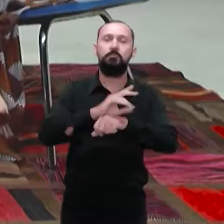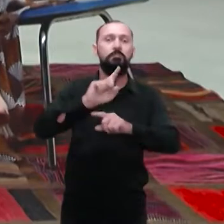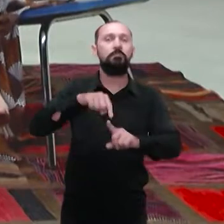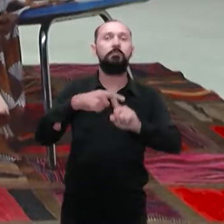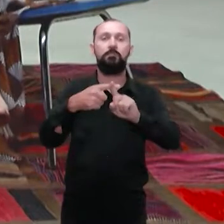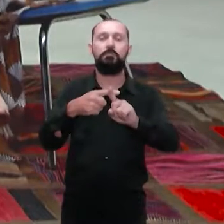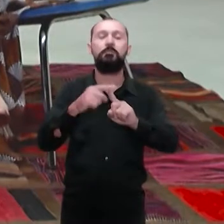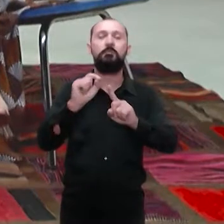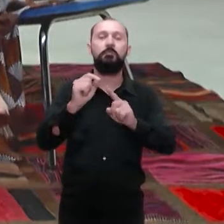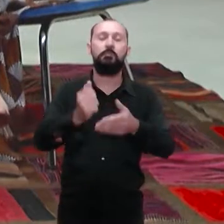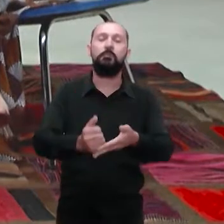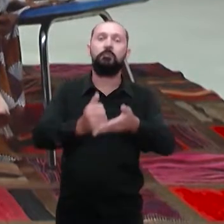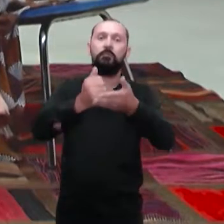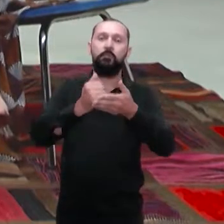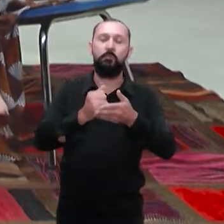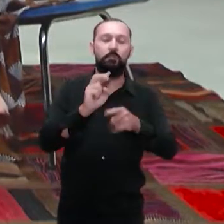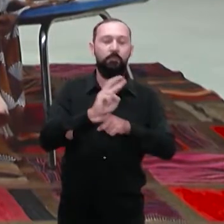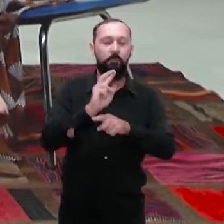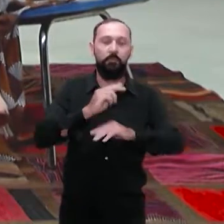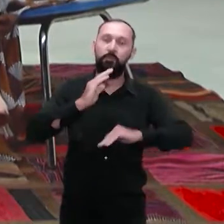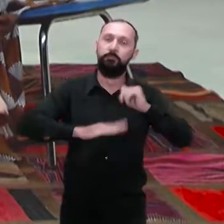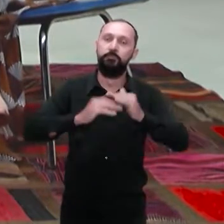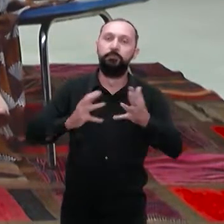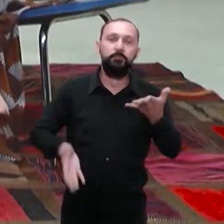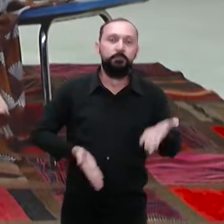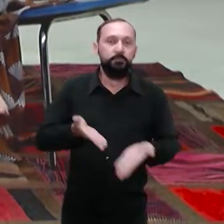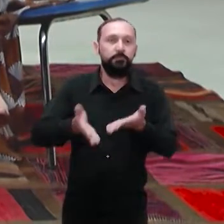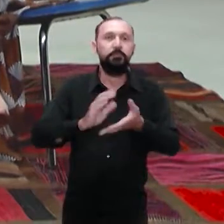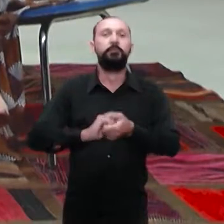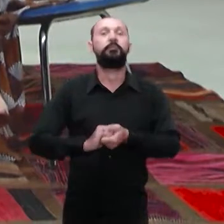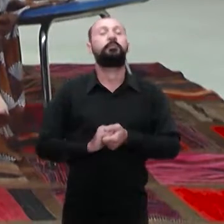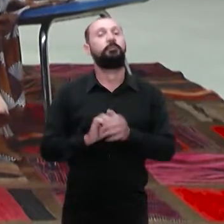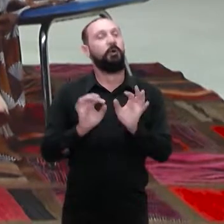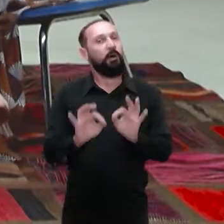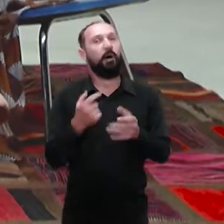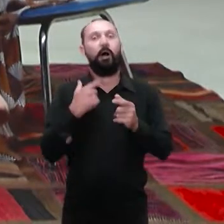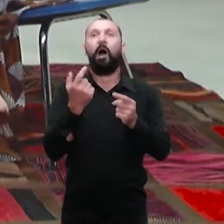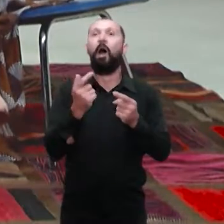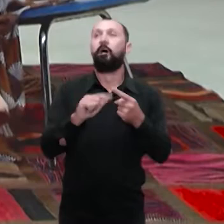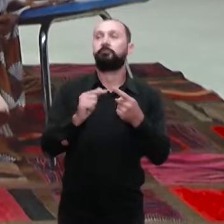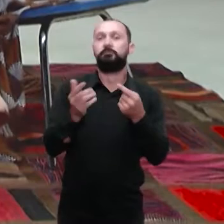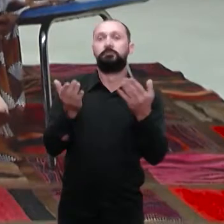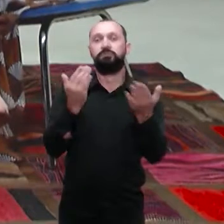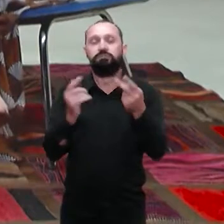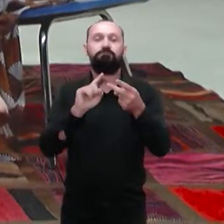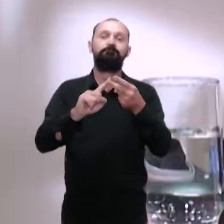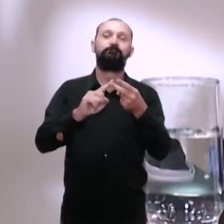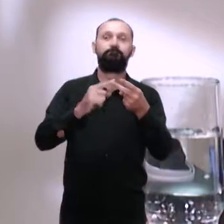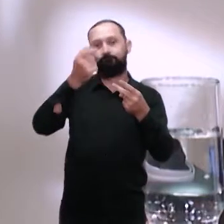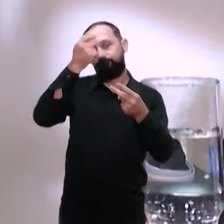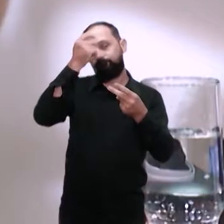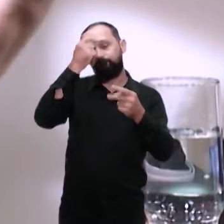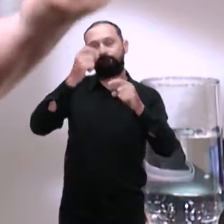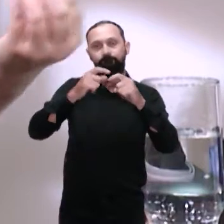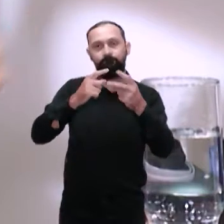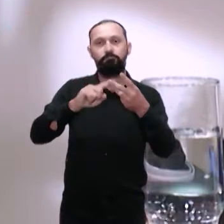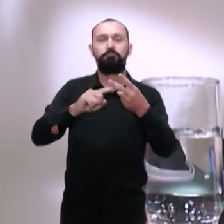neurofeedback como uma ferramenta a mais para a sua prática profissional. Entendi. Certo?